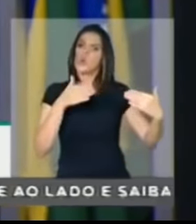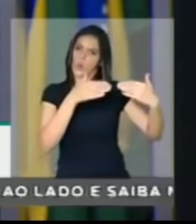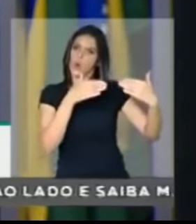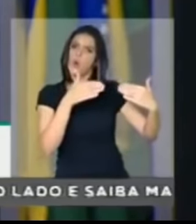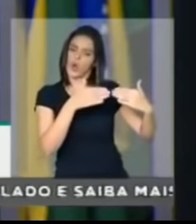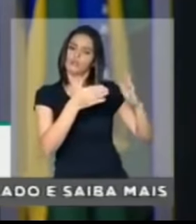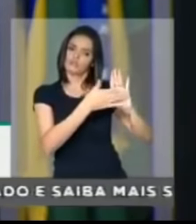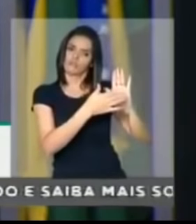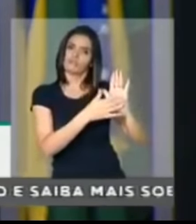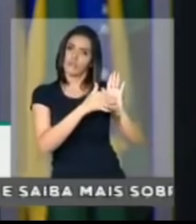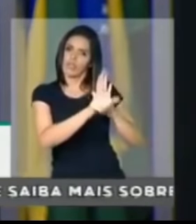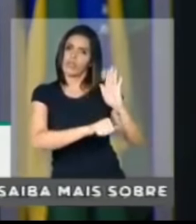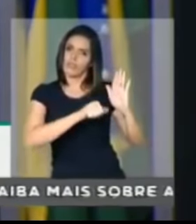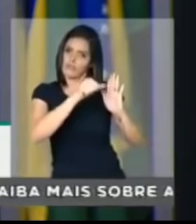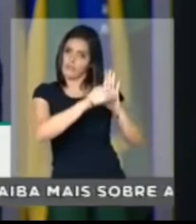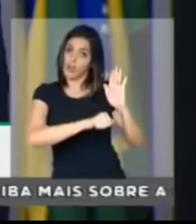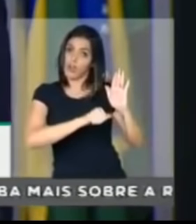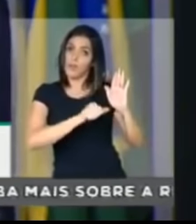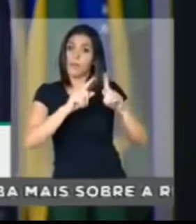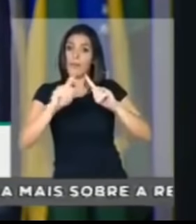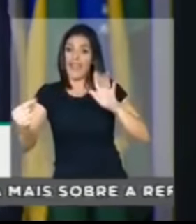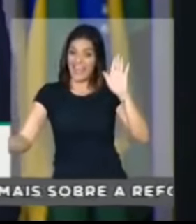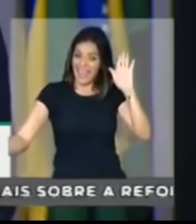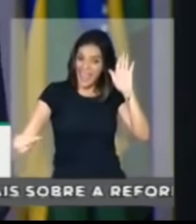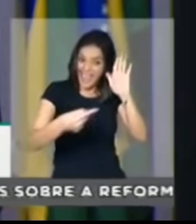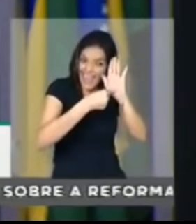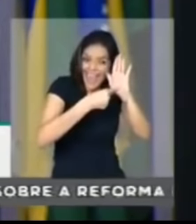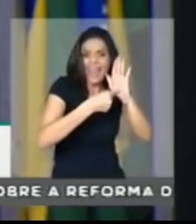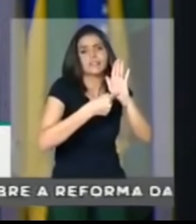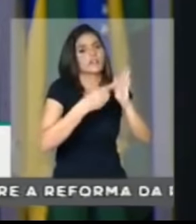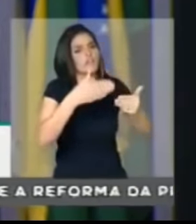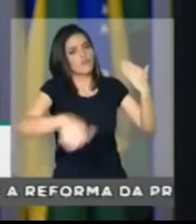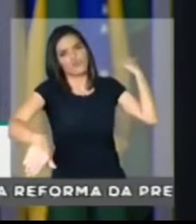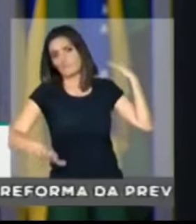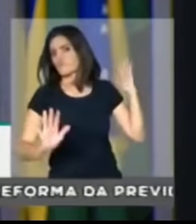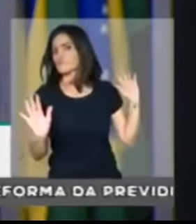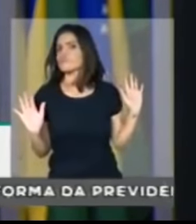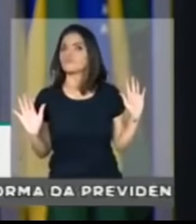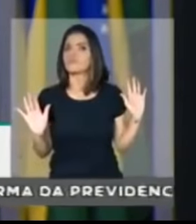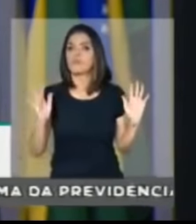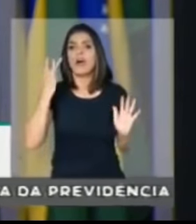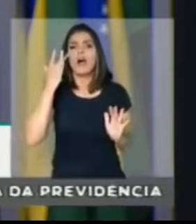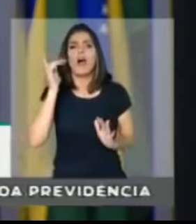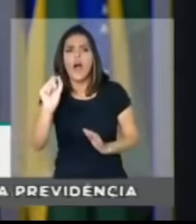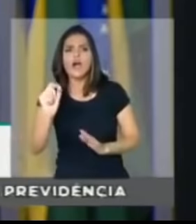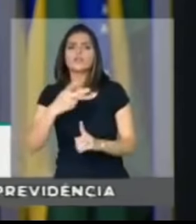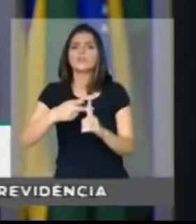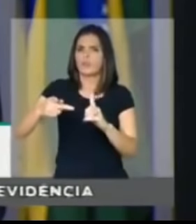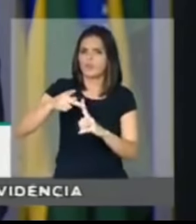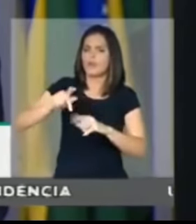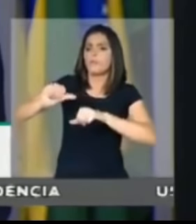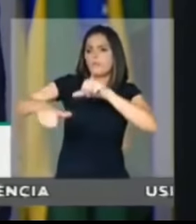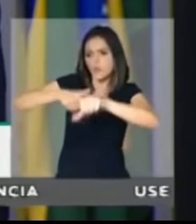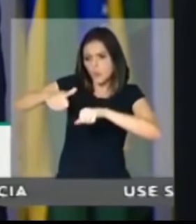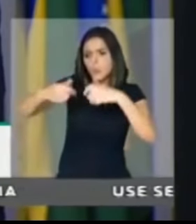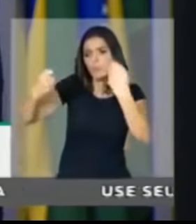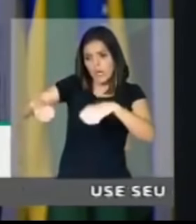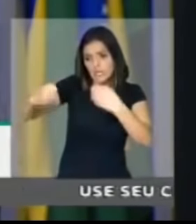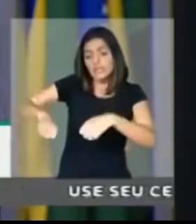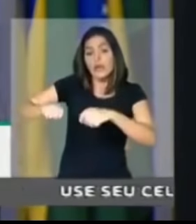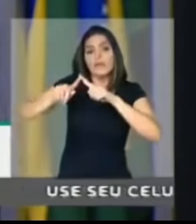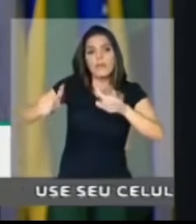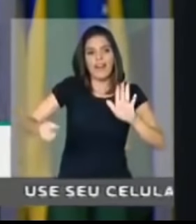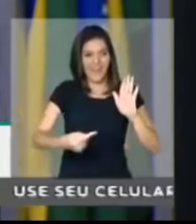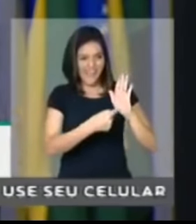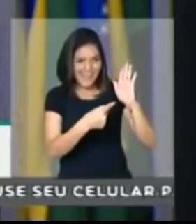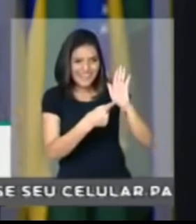da Previdência. Eu sou contra essa reforma da Previdência. Acho que a Previdência precisa ser mudada, mas não do jeito